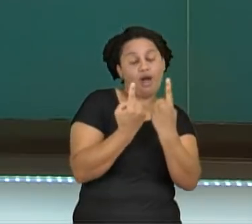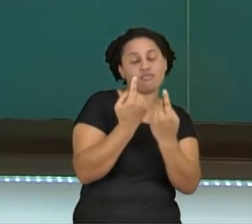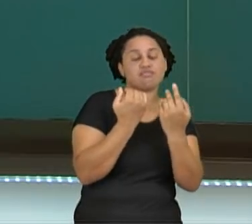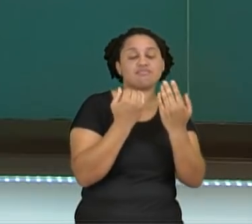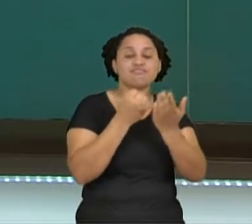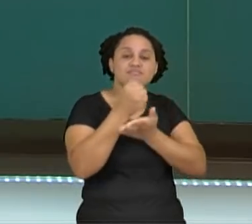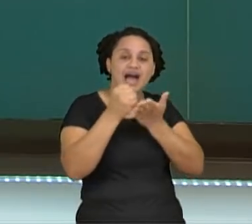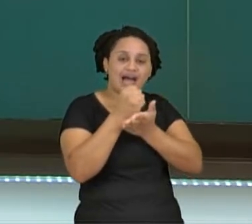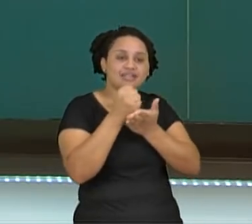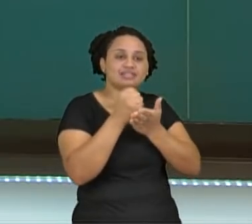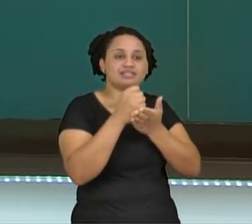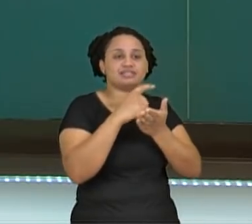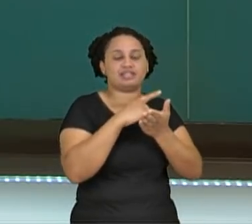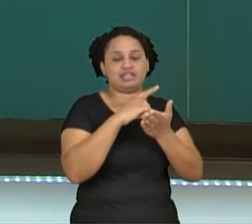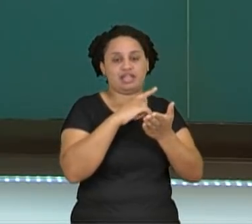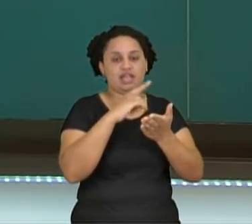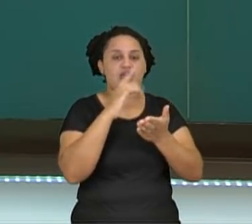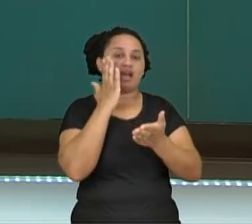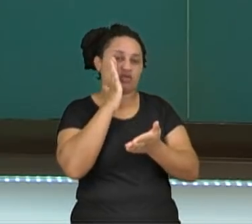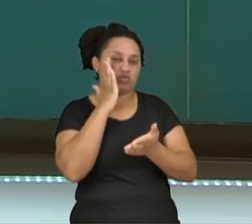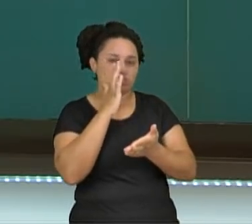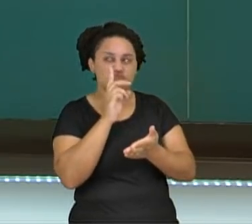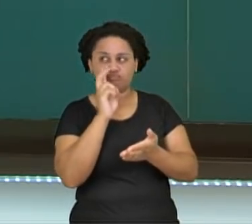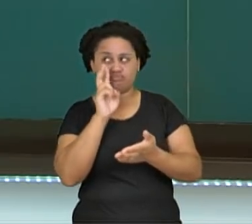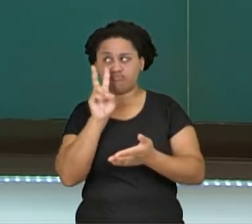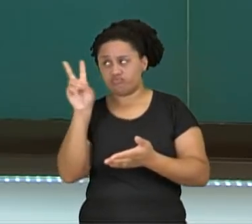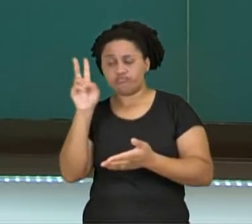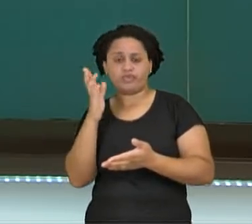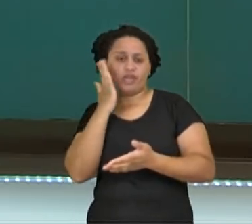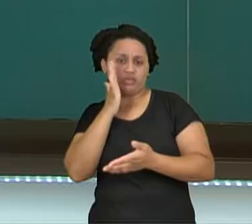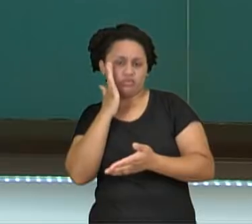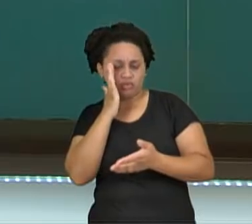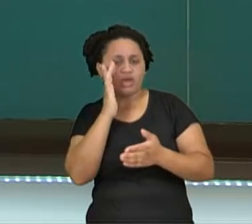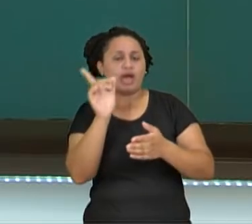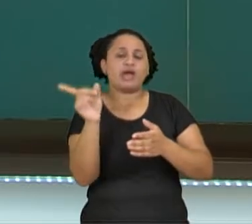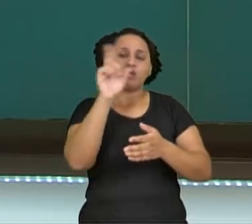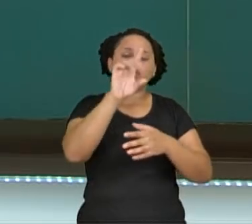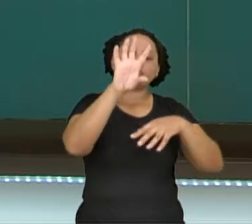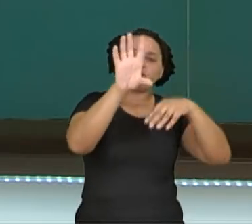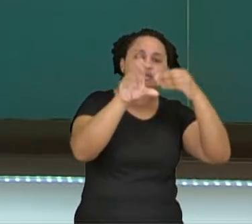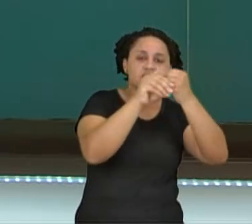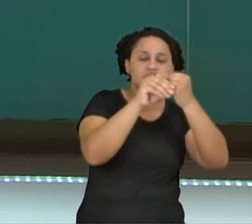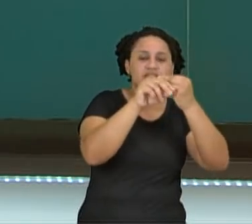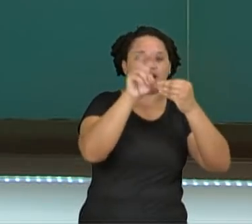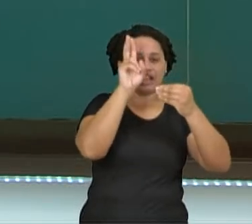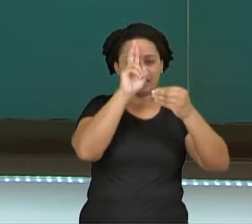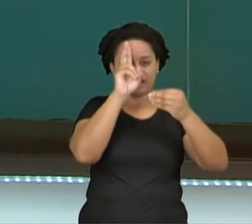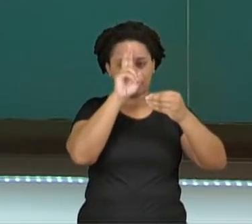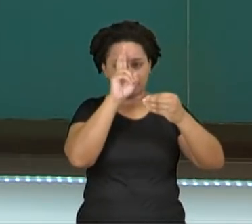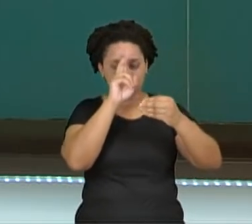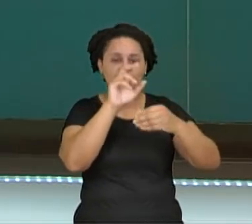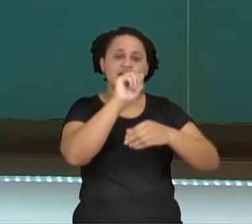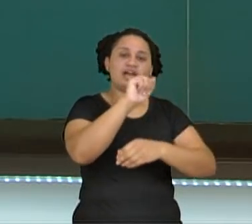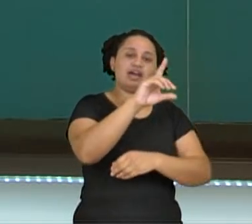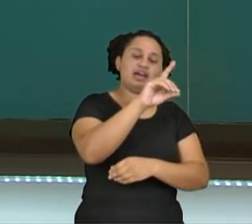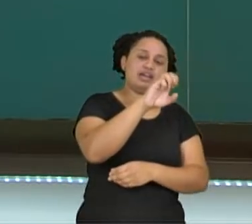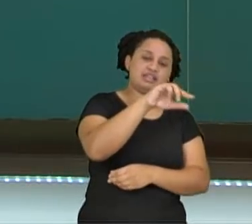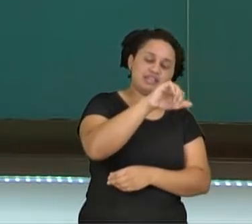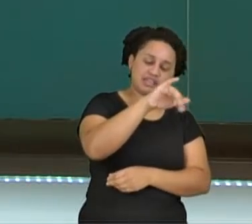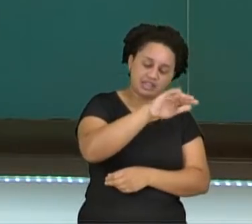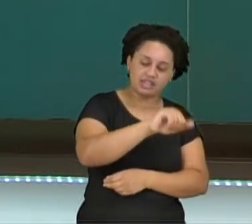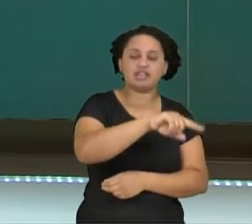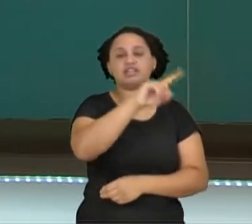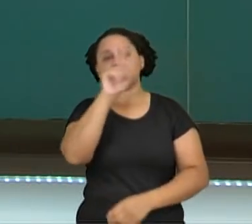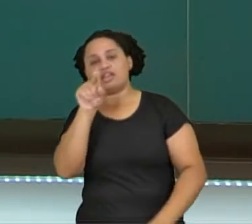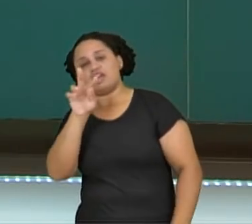no nosso caso aqui aparece em azul, e vai colocando as bases complementares. Então, lembra lá que as bases eram adenina com timina, no